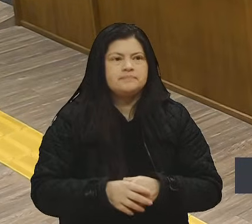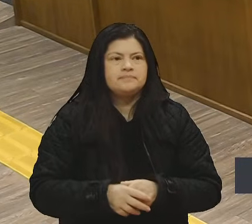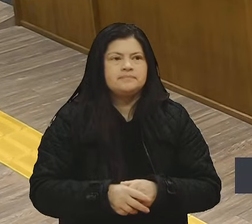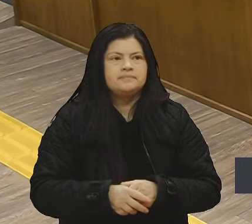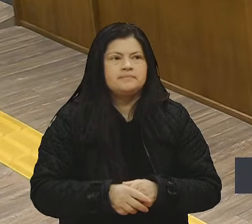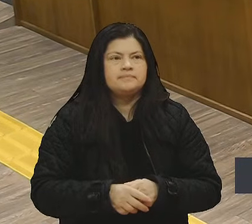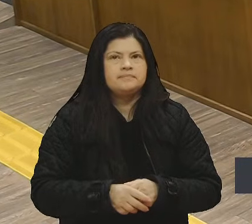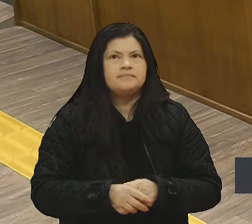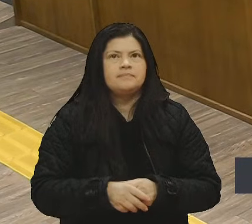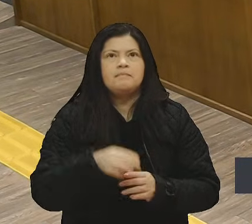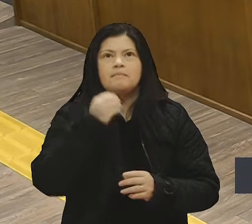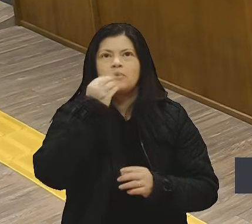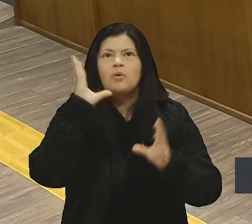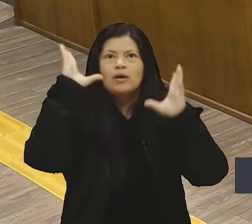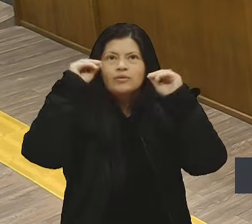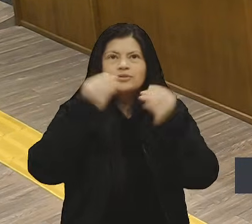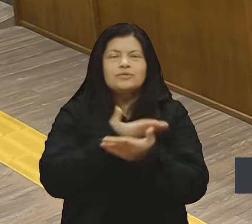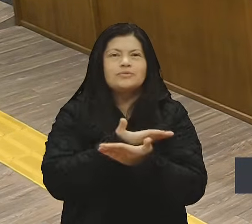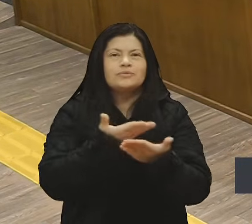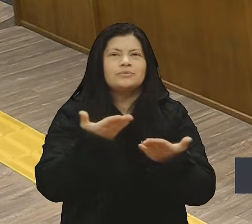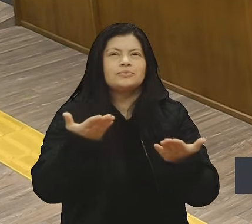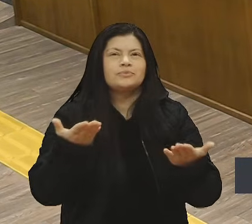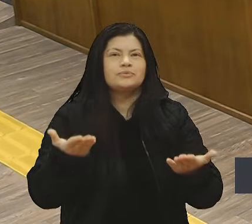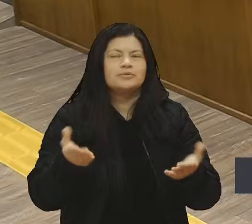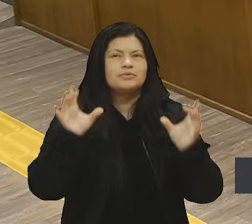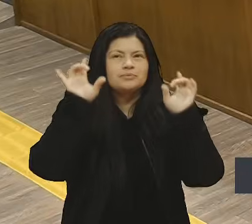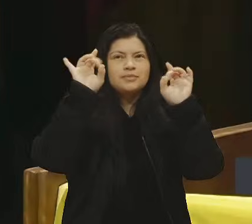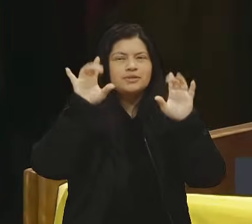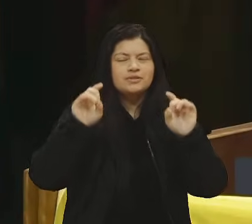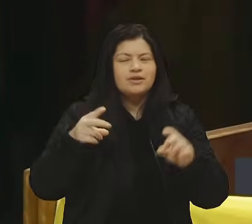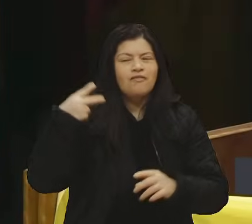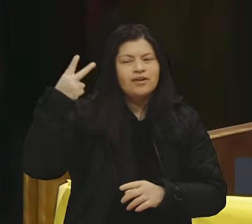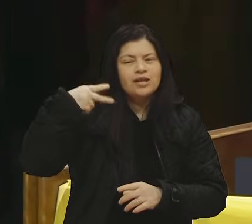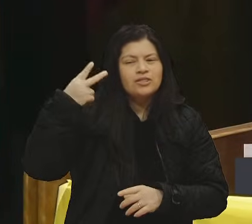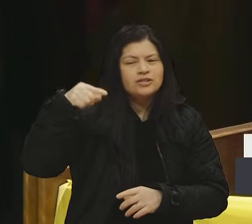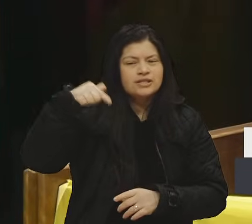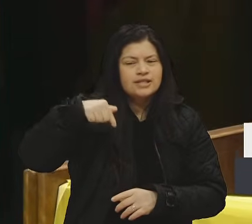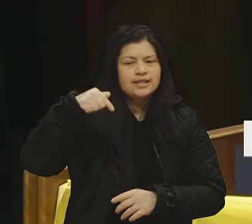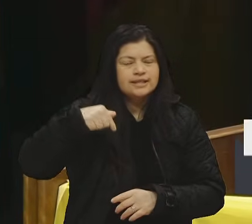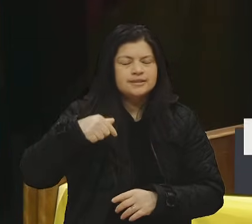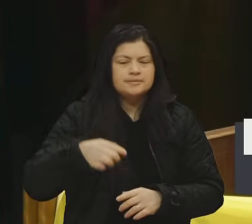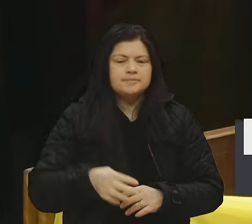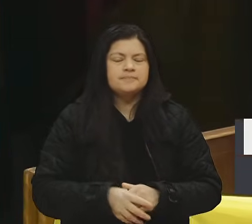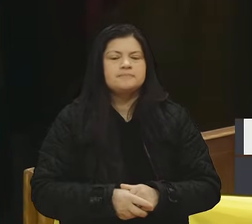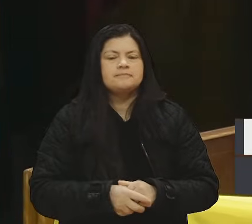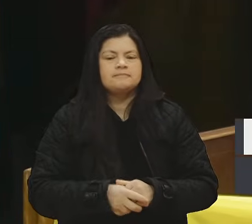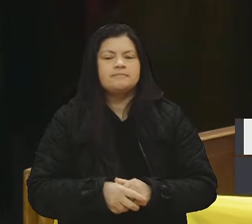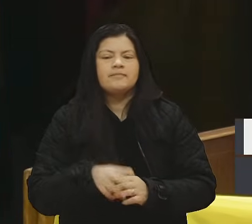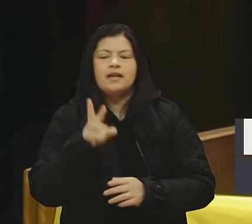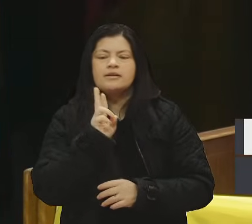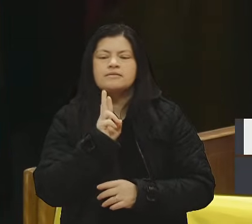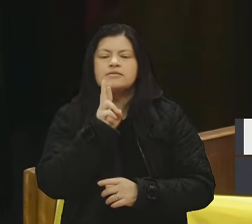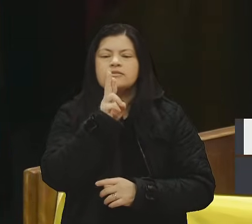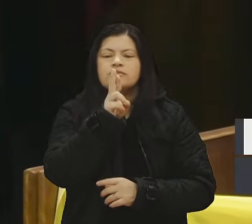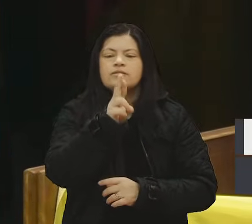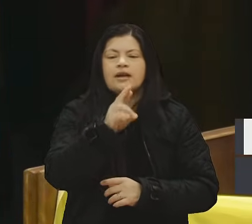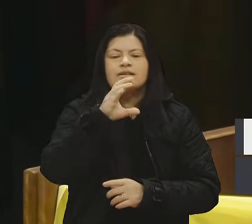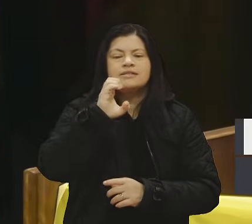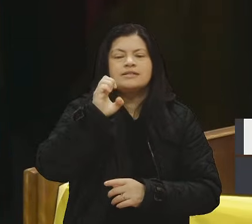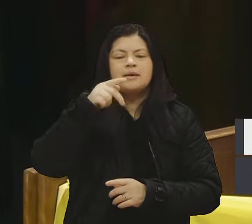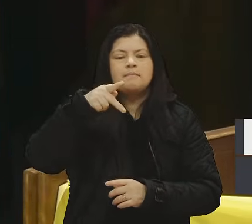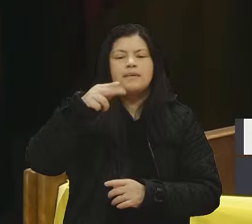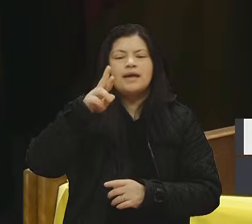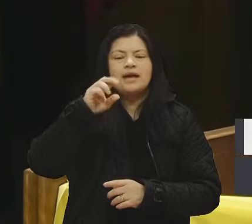Boa noite a todos, a todas, em especial aos vereadores que estão aqui, aos representantes da direção do CEPERGS,